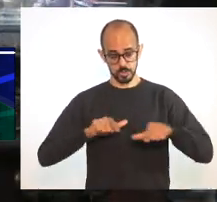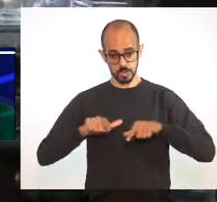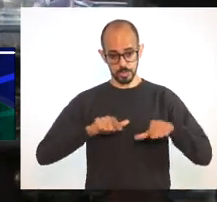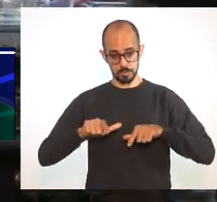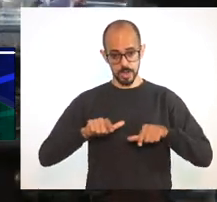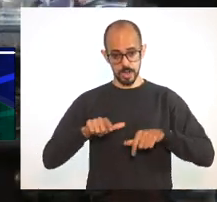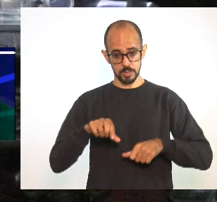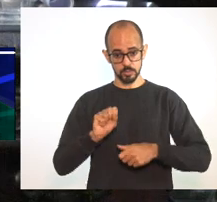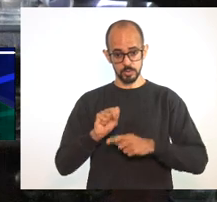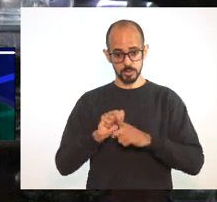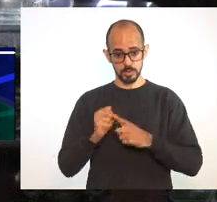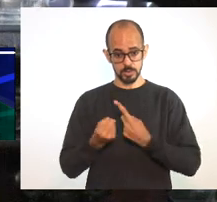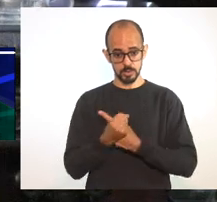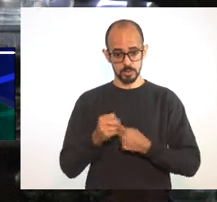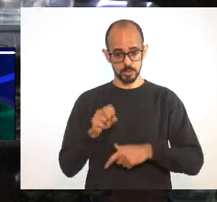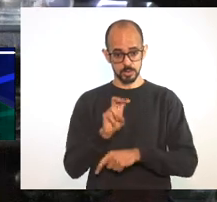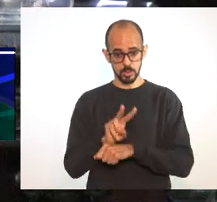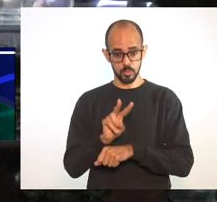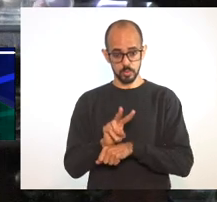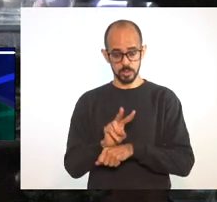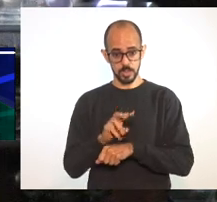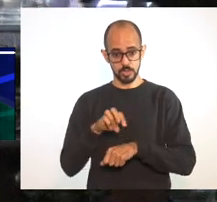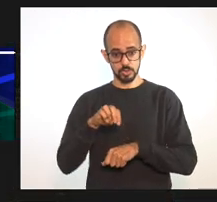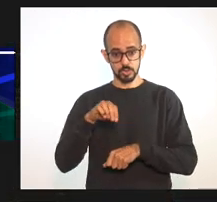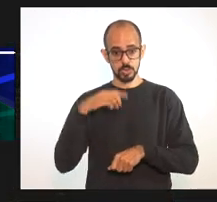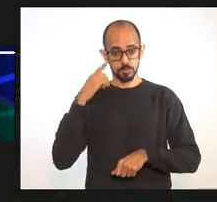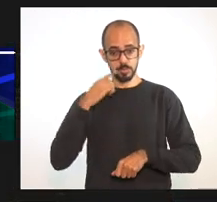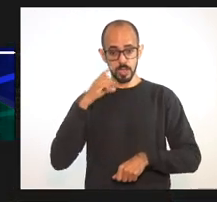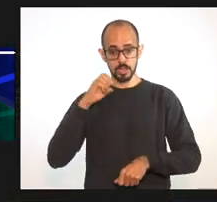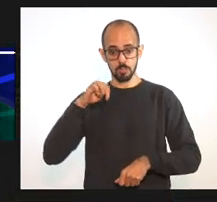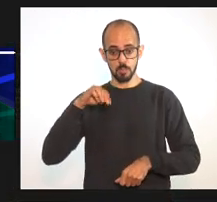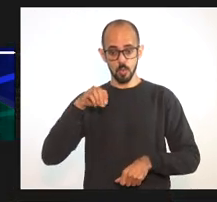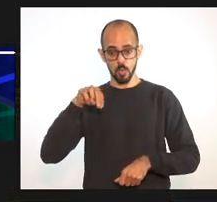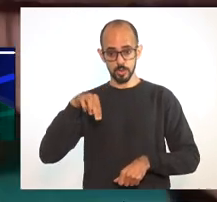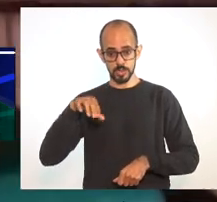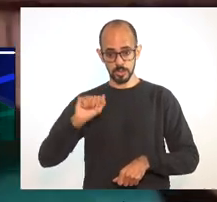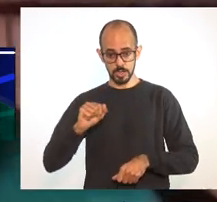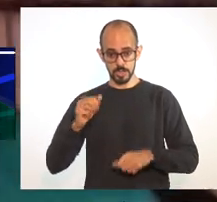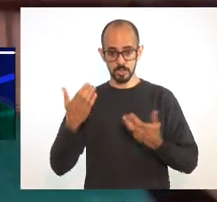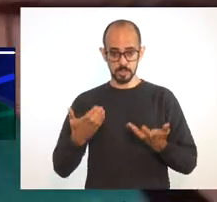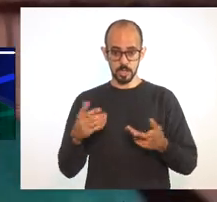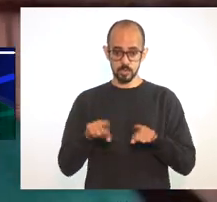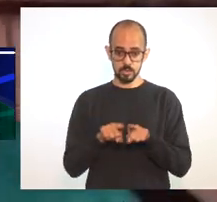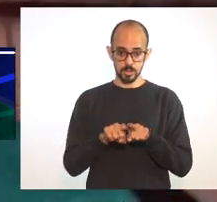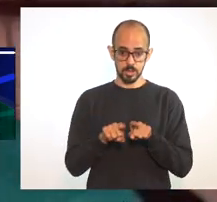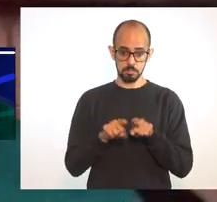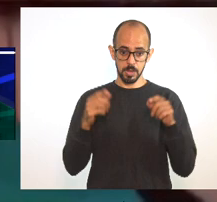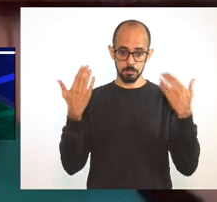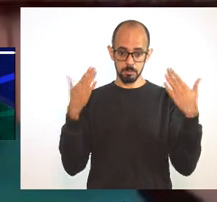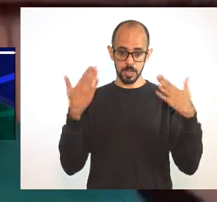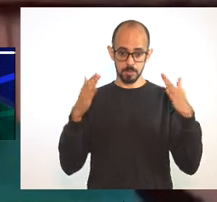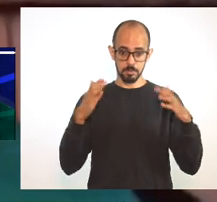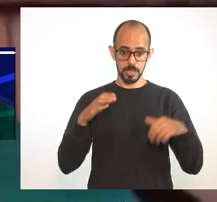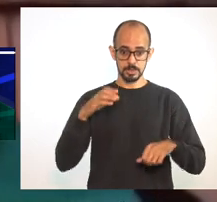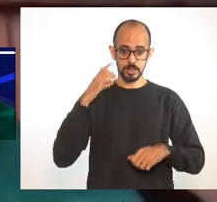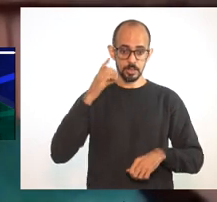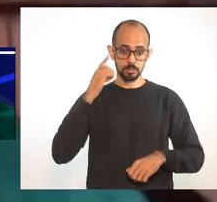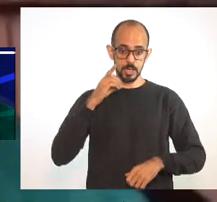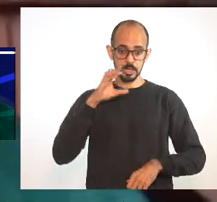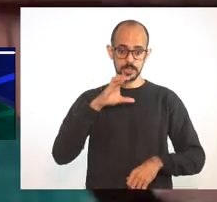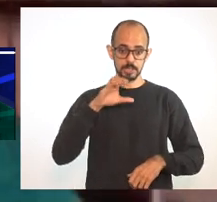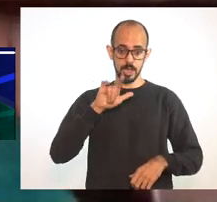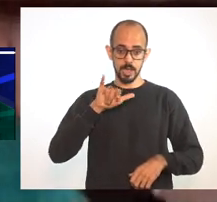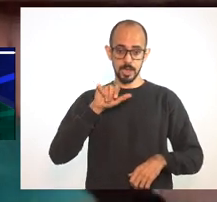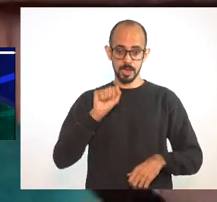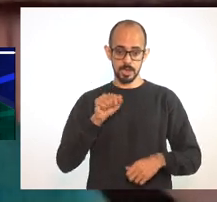Seguridade Social, deputada Mônica Francisco. Quero também parabenizar a deputada Célia Jordão, a preocupação